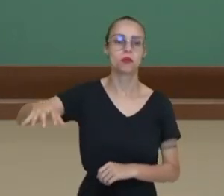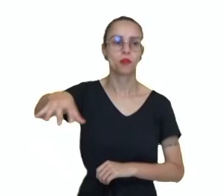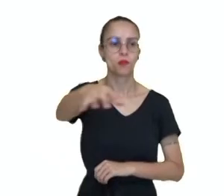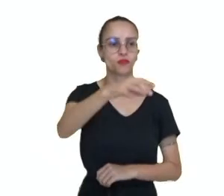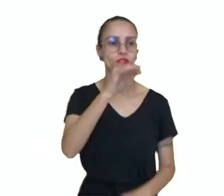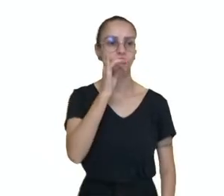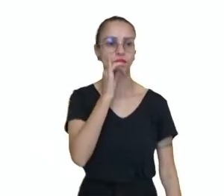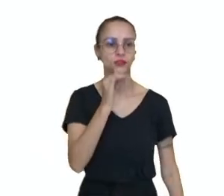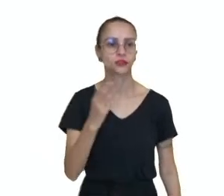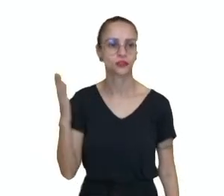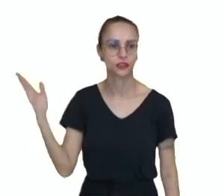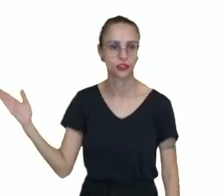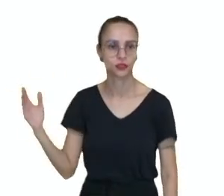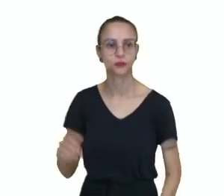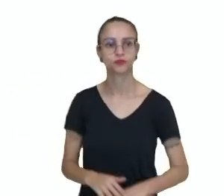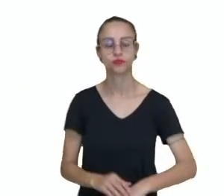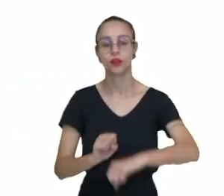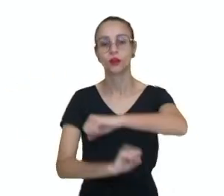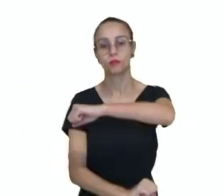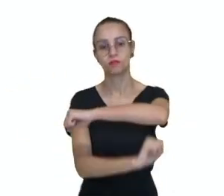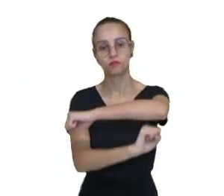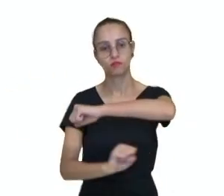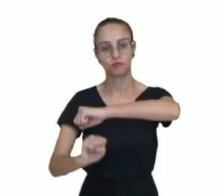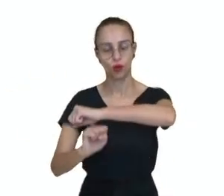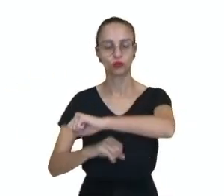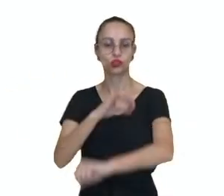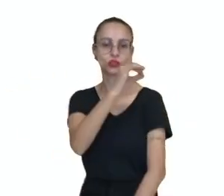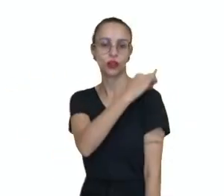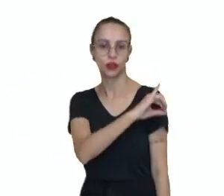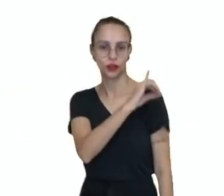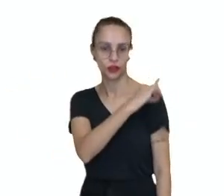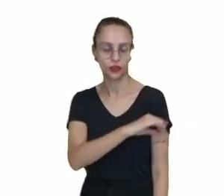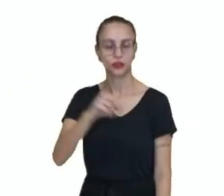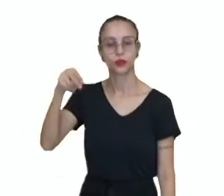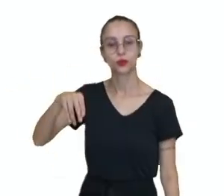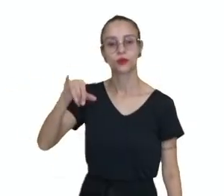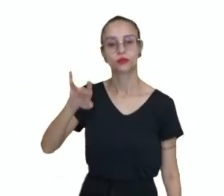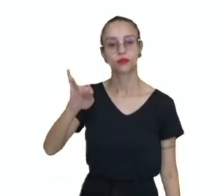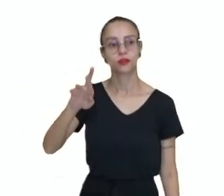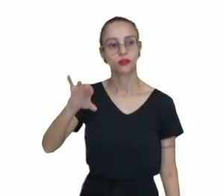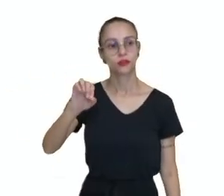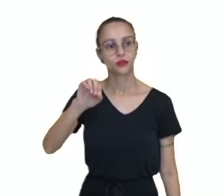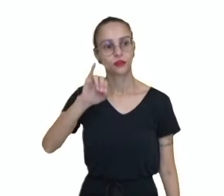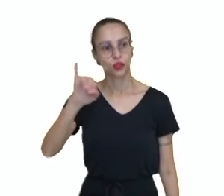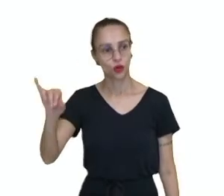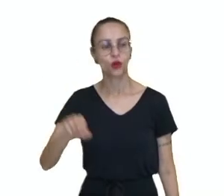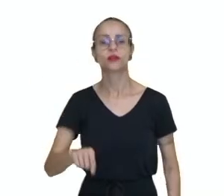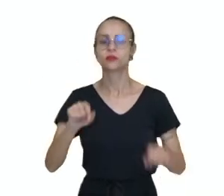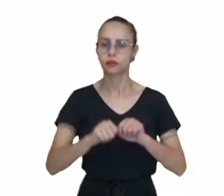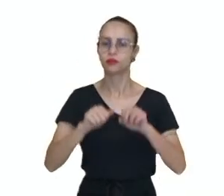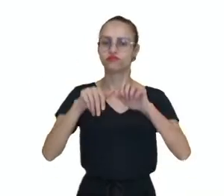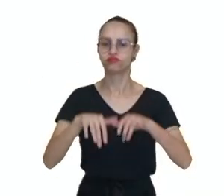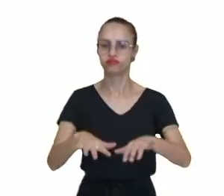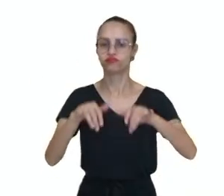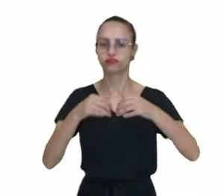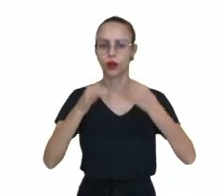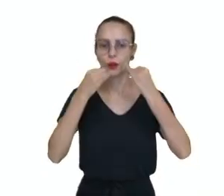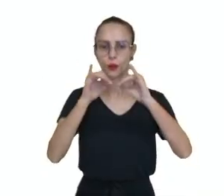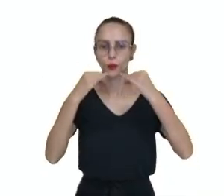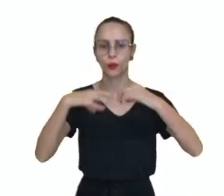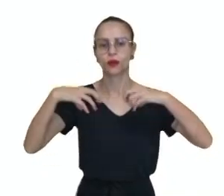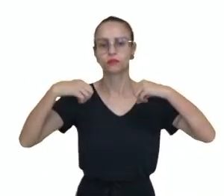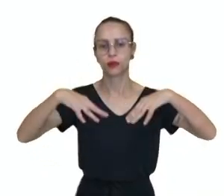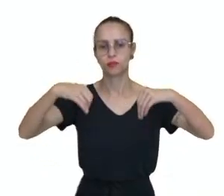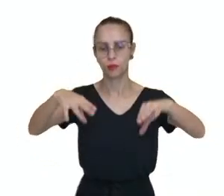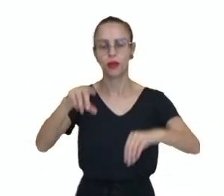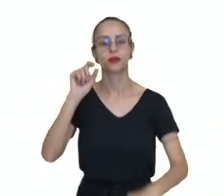como o exemplo da ponte Rio-Niterói, ou aqui da imagem, a usina hidrelétrica de Itaipu, na divisa do Brasil com o